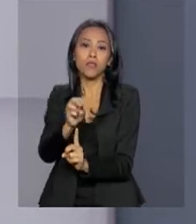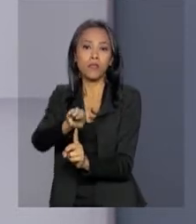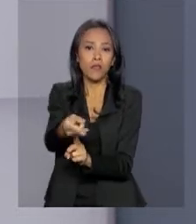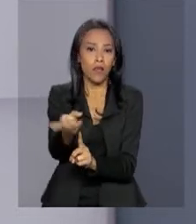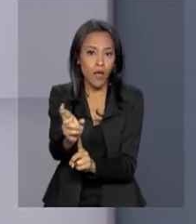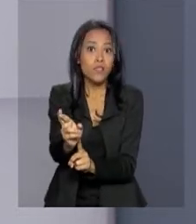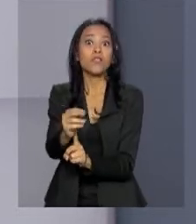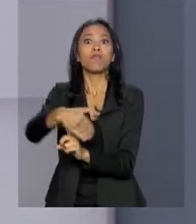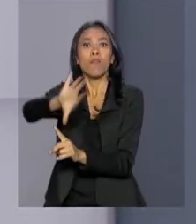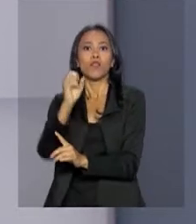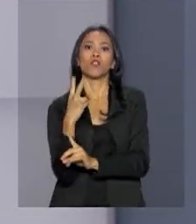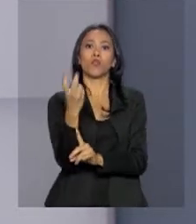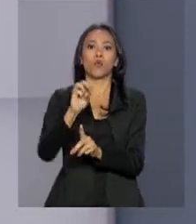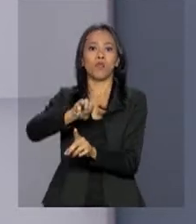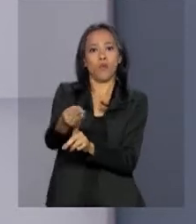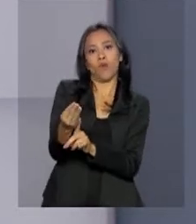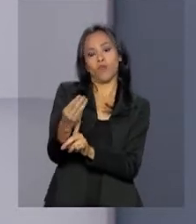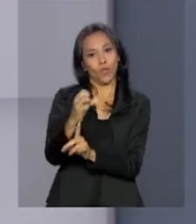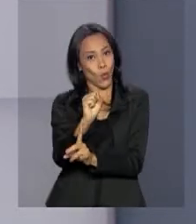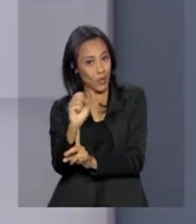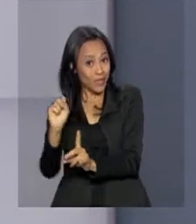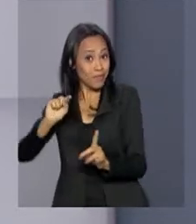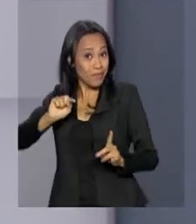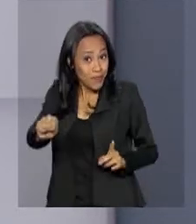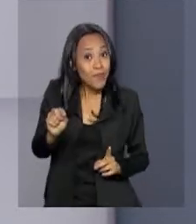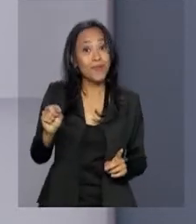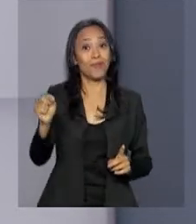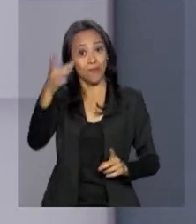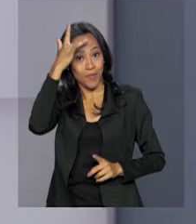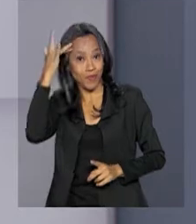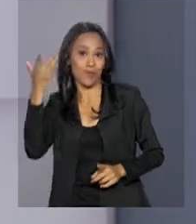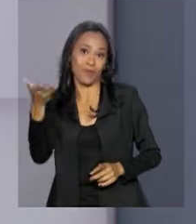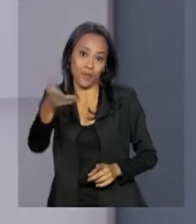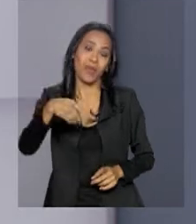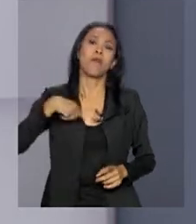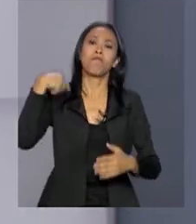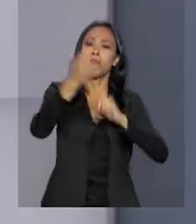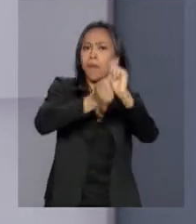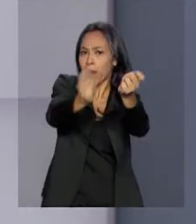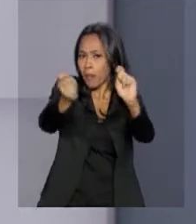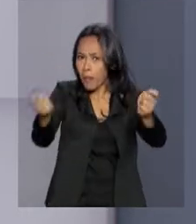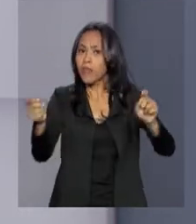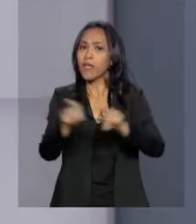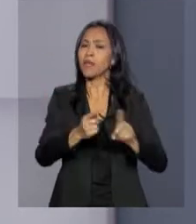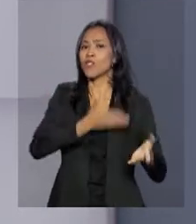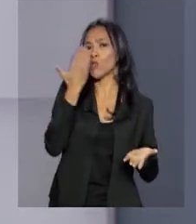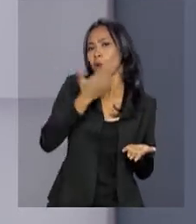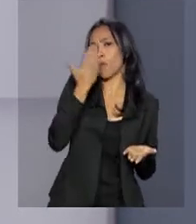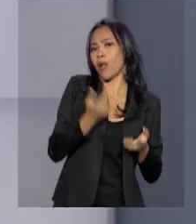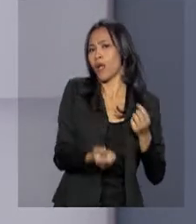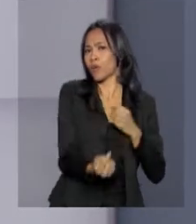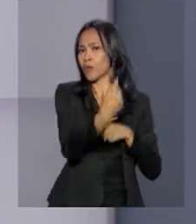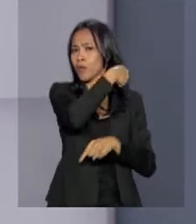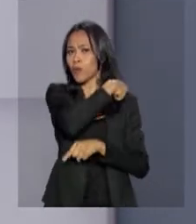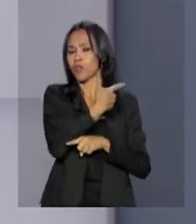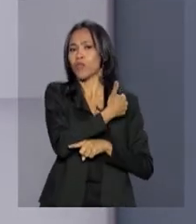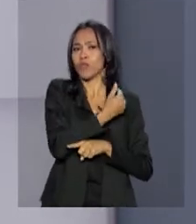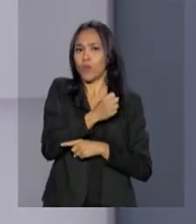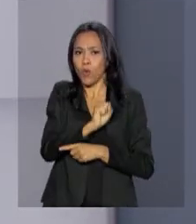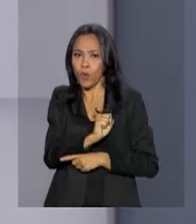mais de 2 milhões e 800 mil contribuintes os pagamentos também os lotes residuais de 2008 a